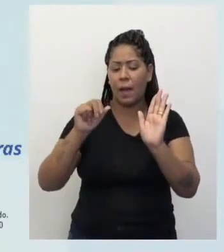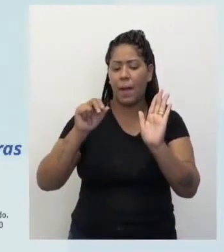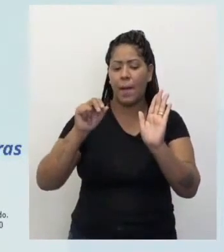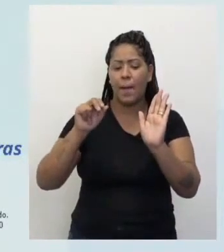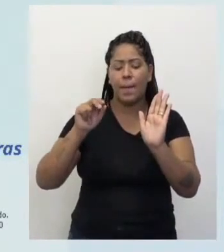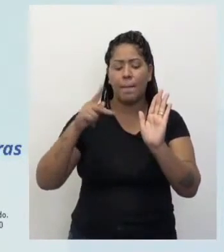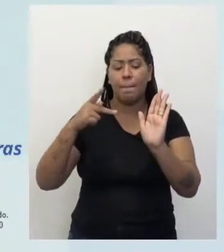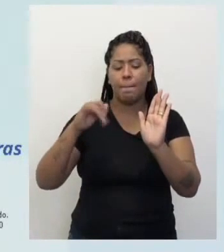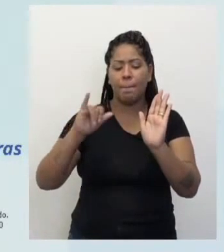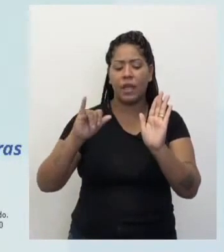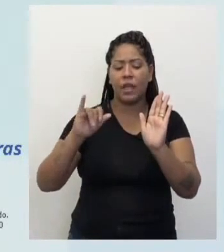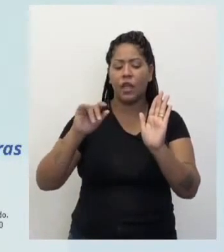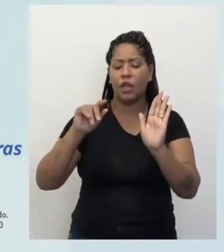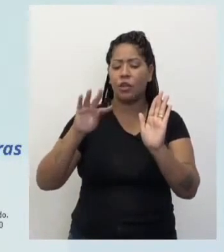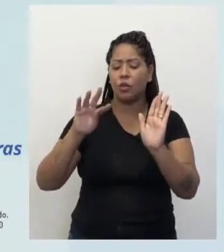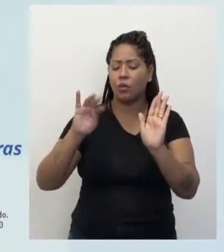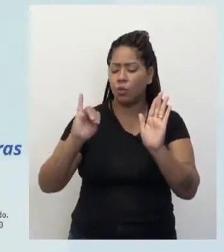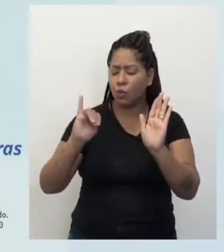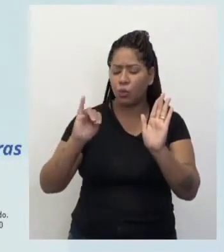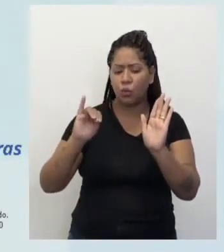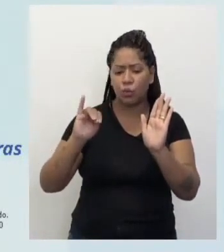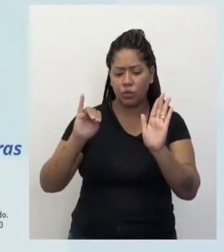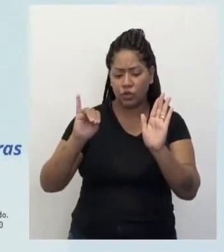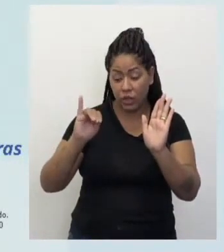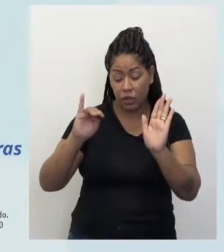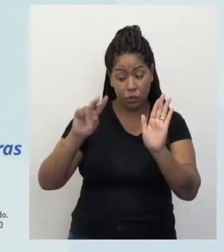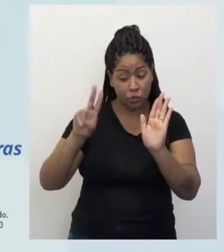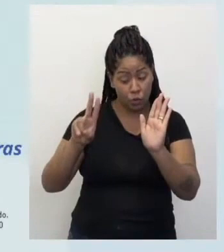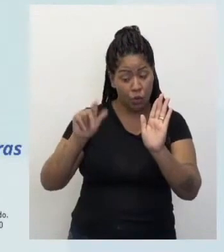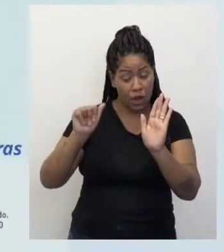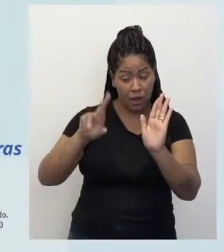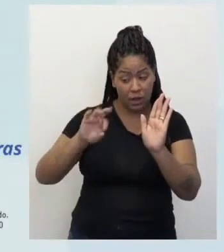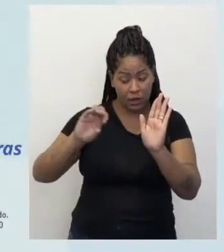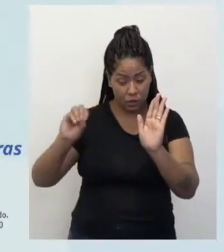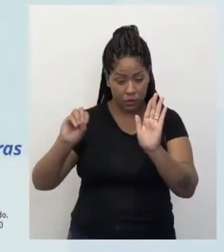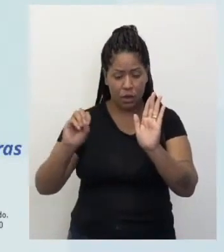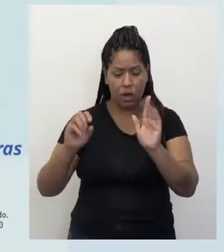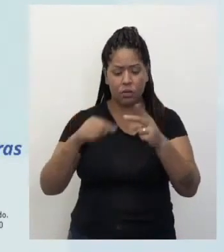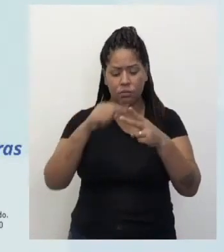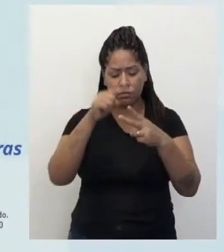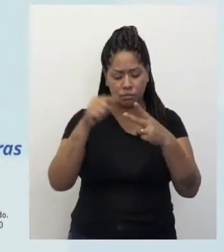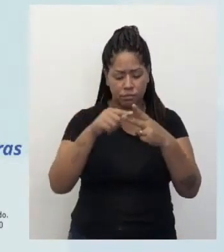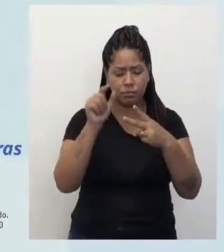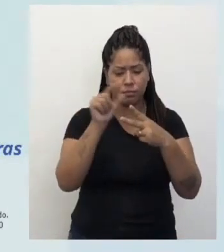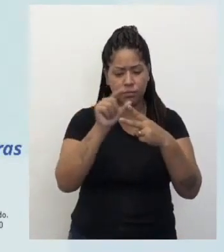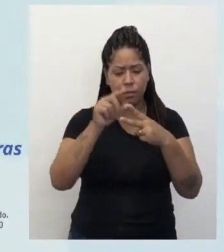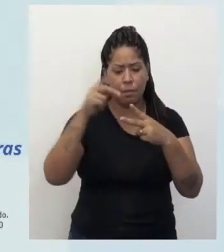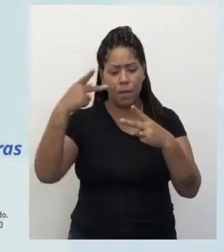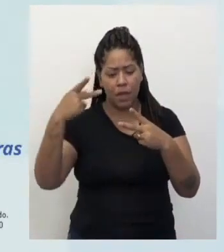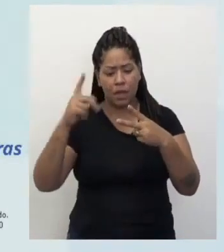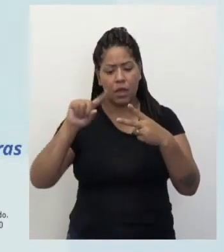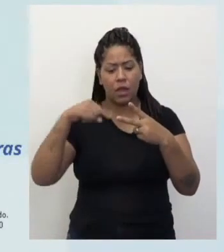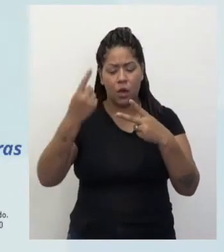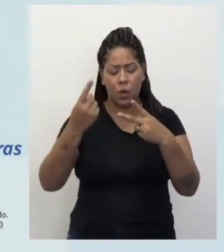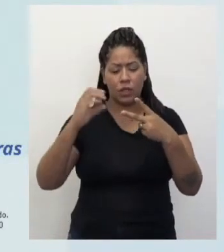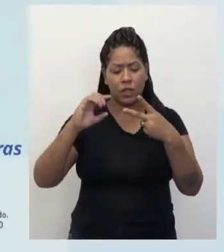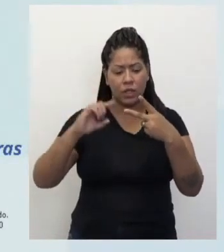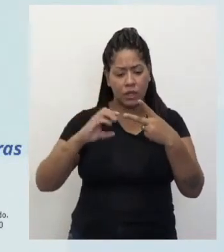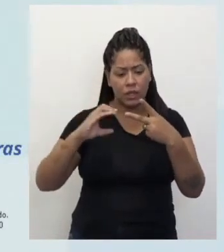primeira letra do parágrafo. As duas aí são letras, uma é a letra P, a outra é a letra C, e elas